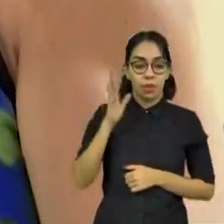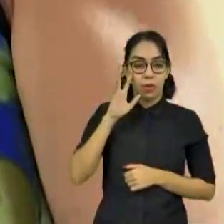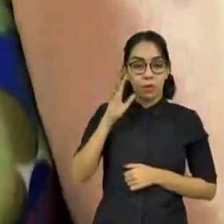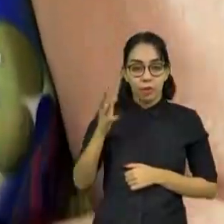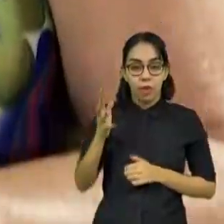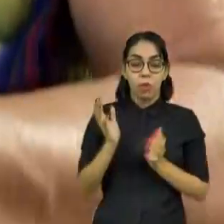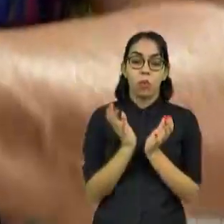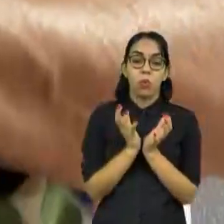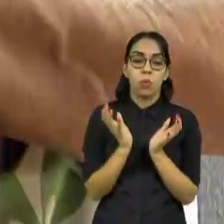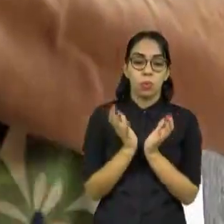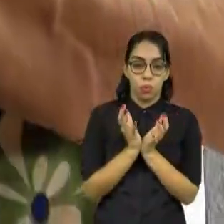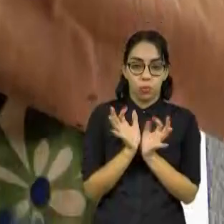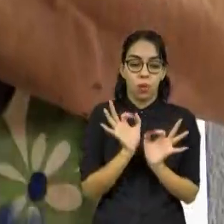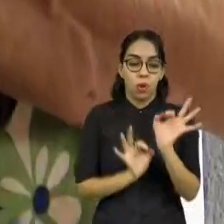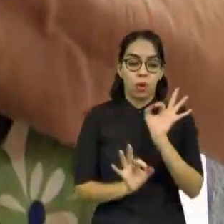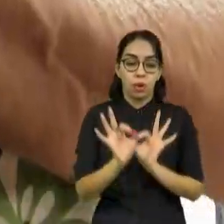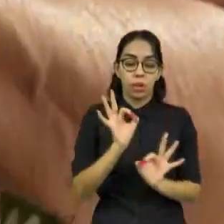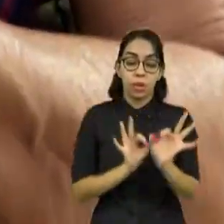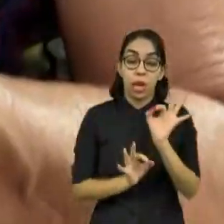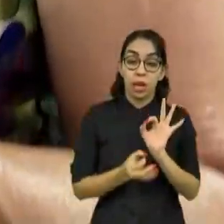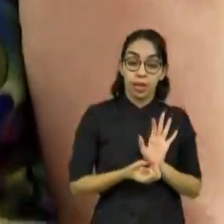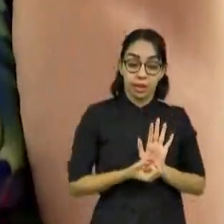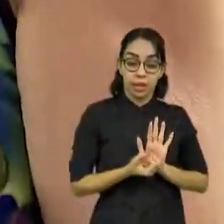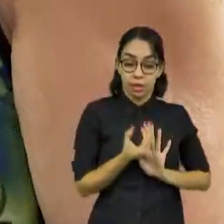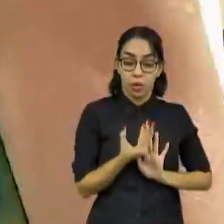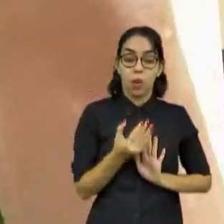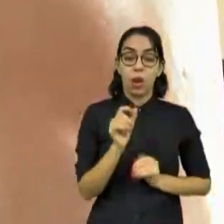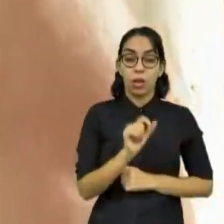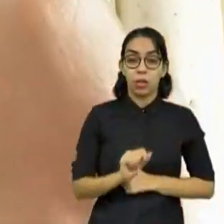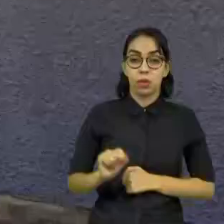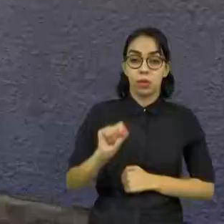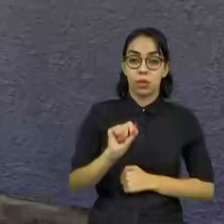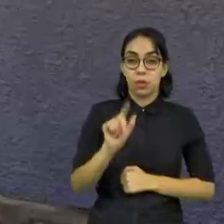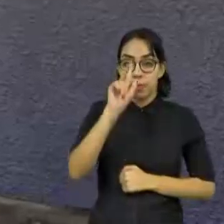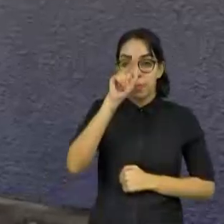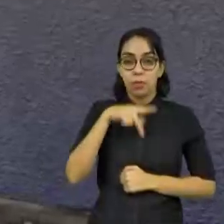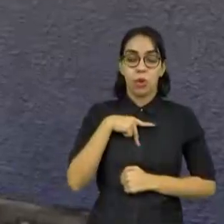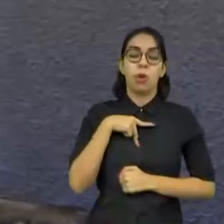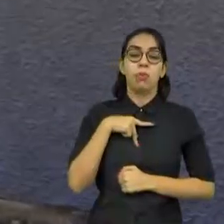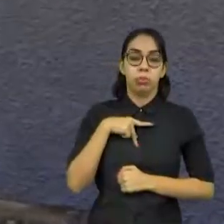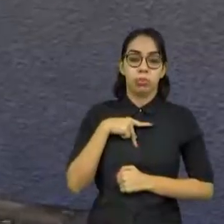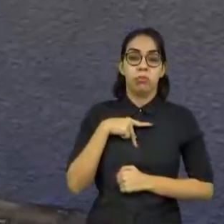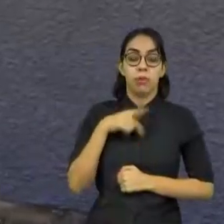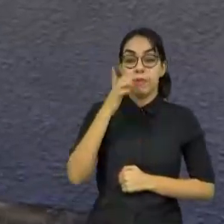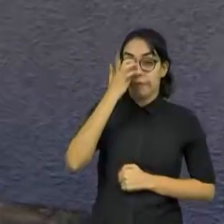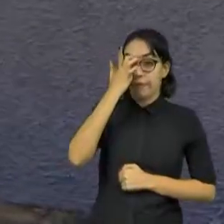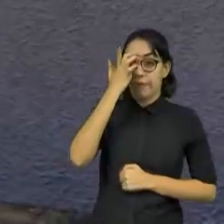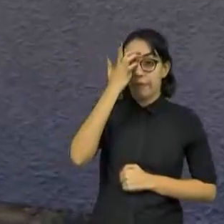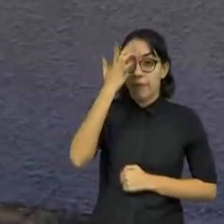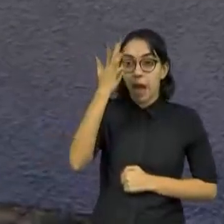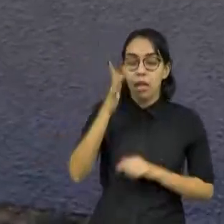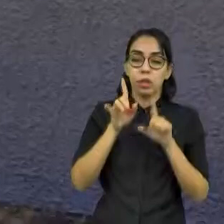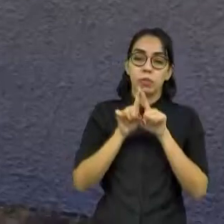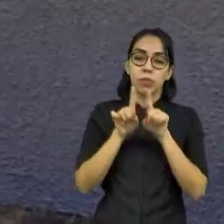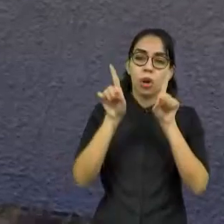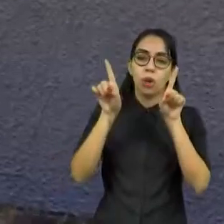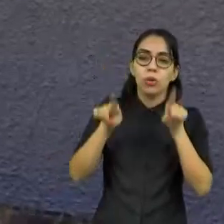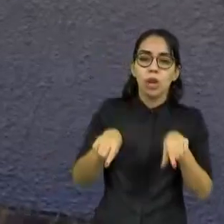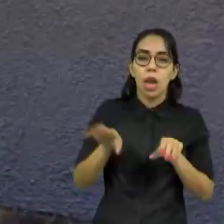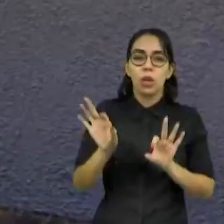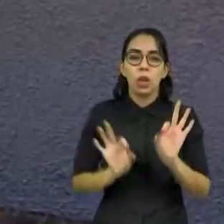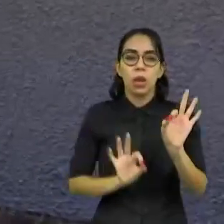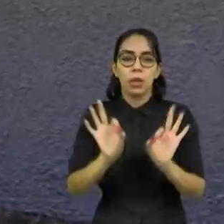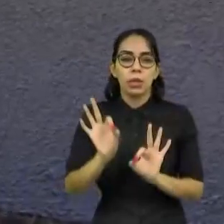grupo e fundar uma associação para que a gente tivesse mais força. Fica mais fácil os projetos, né? Para que a